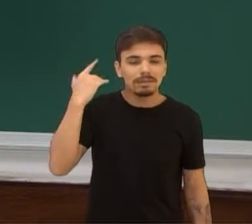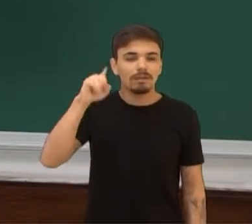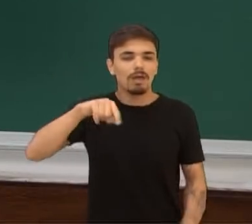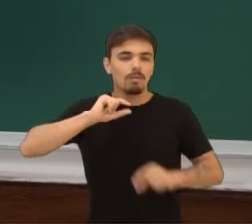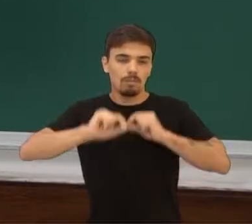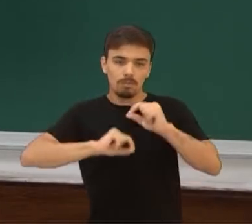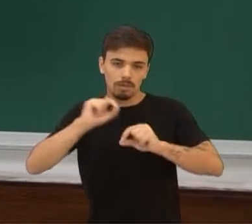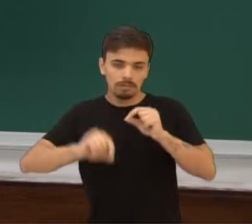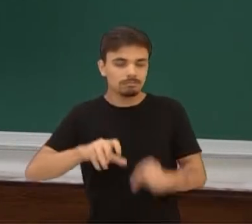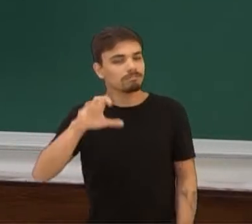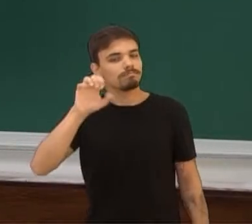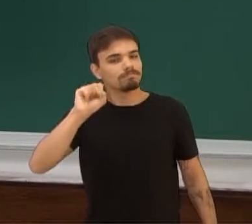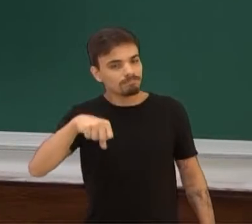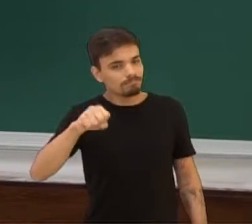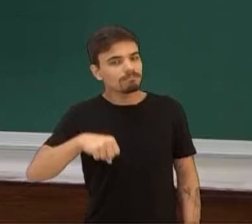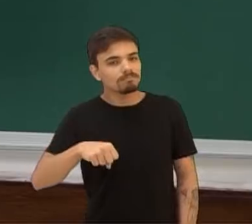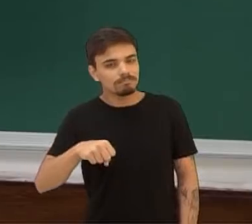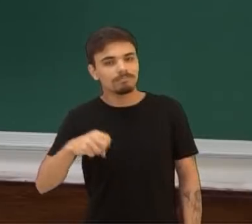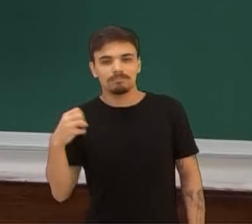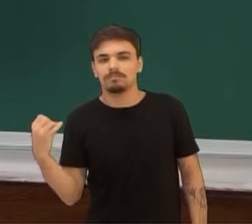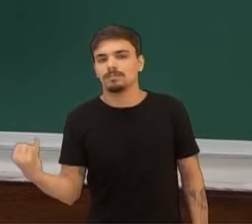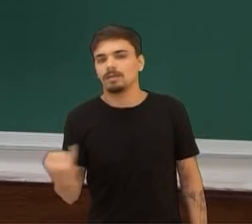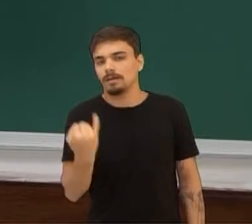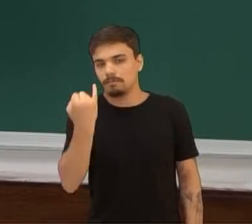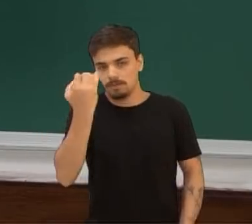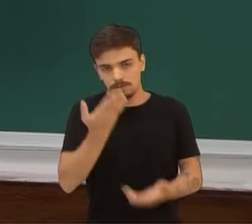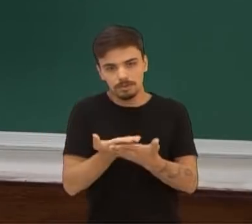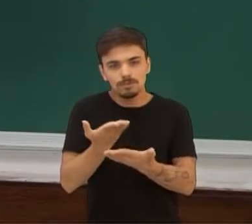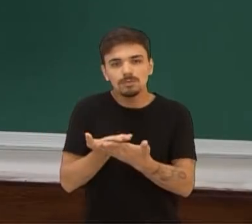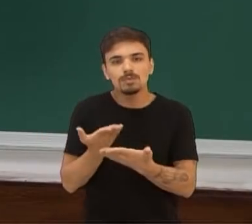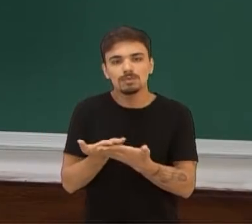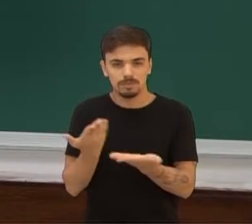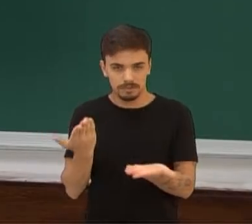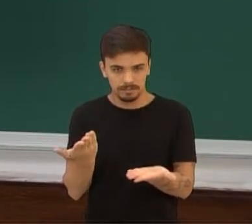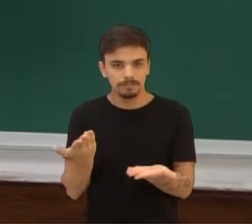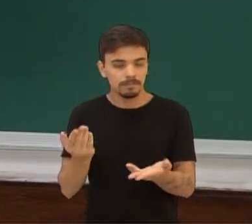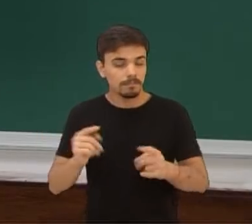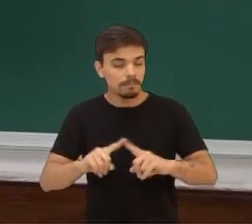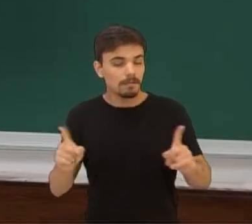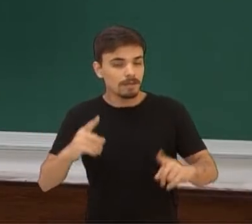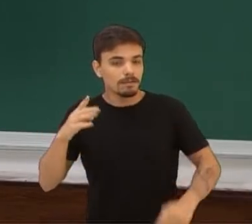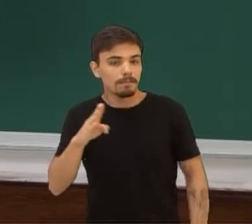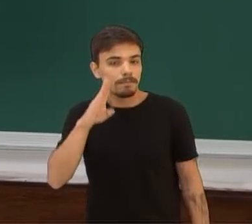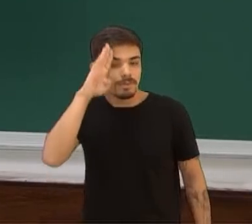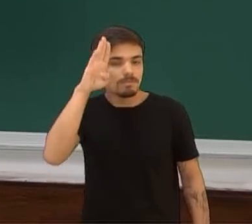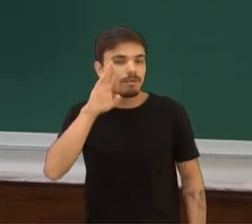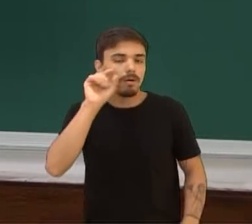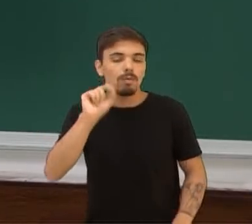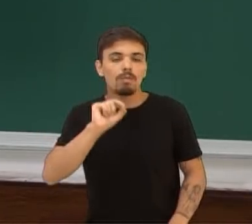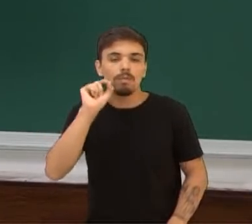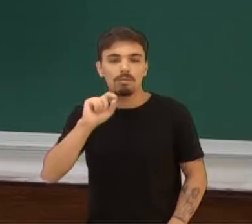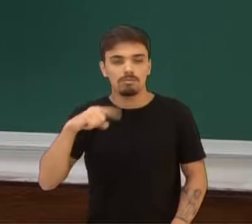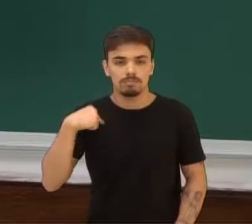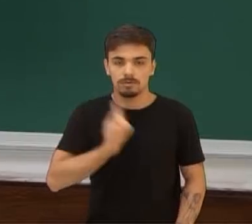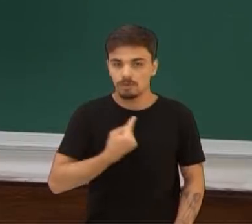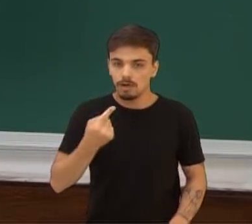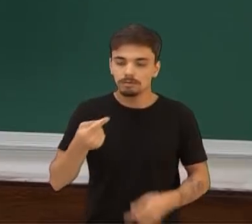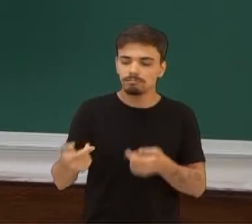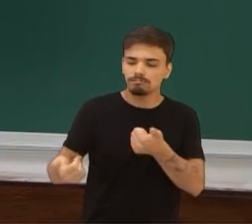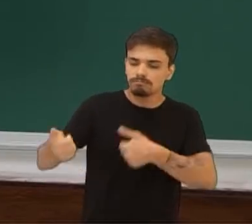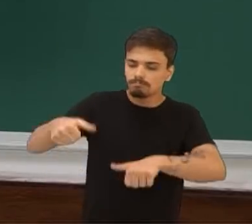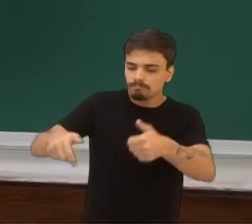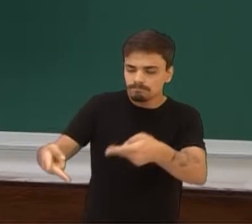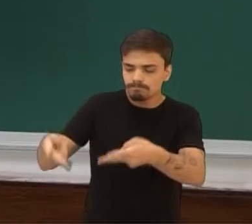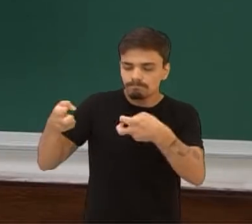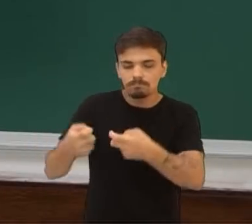é visto como uma coisa bastante importante no estudo da história, mas principalmente para a gente